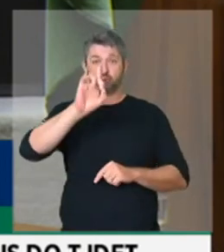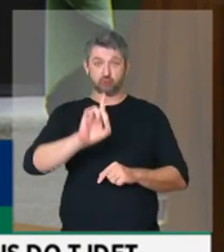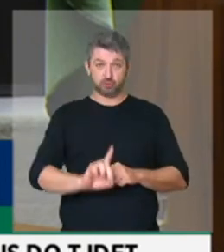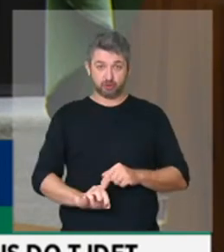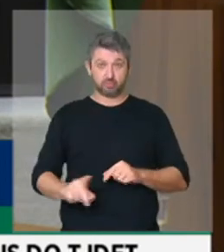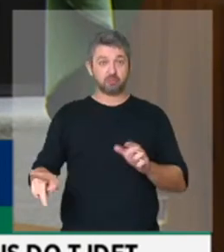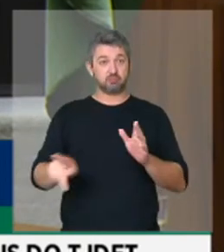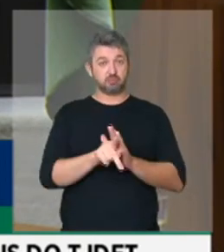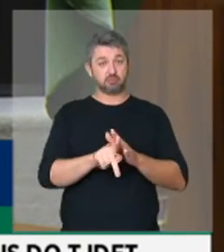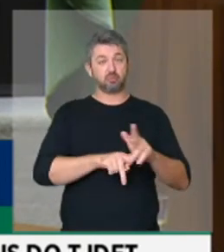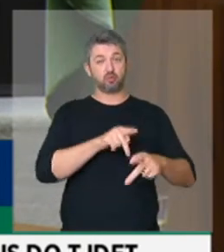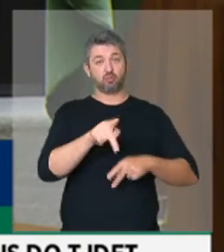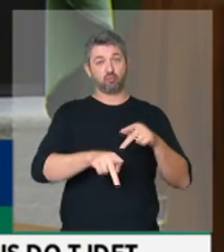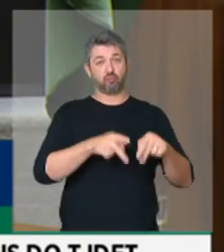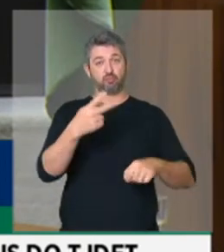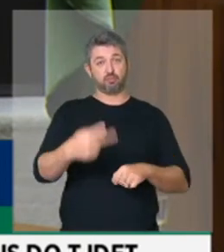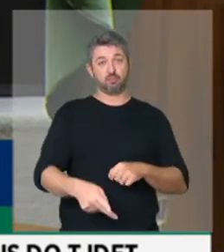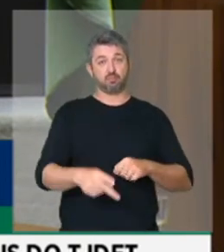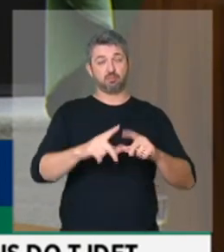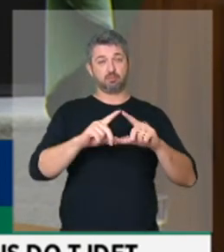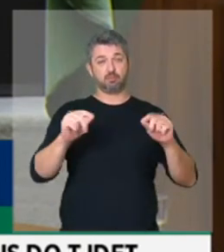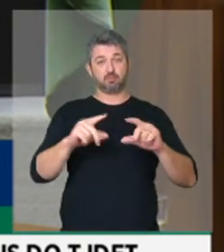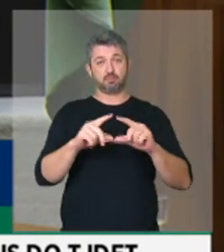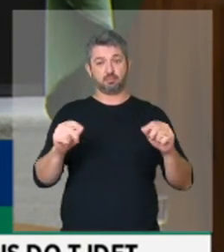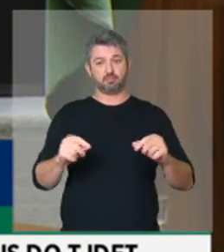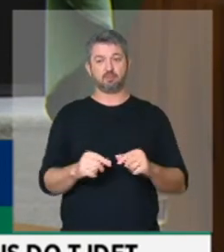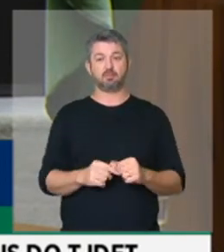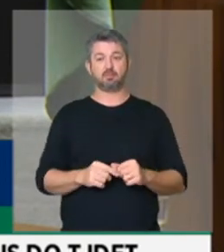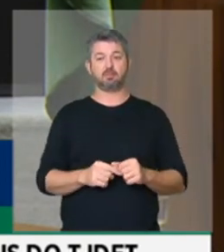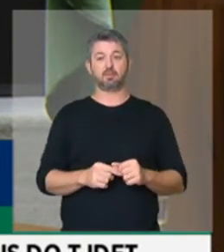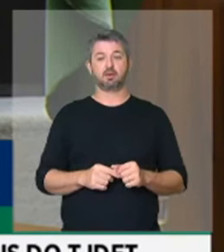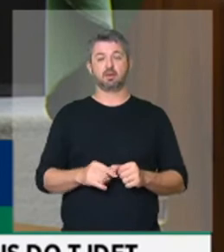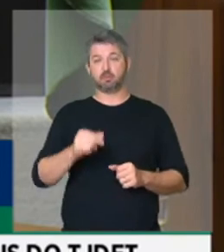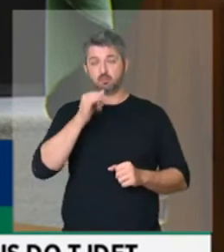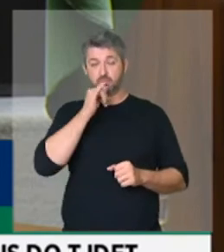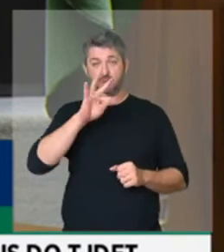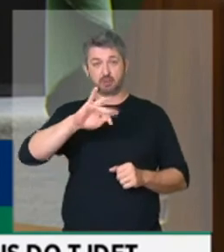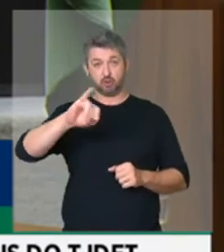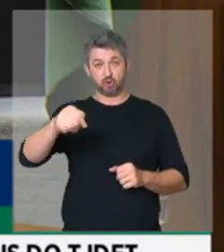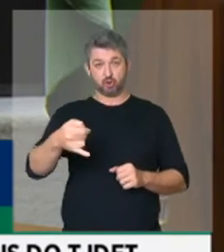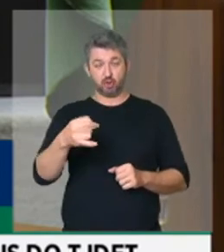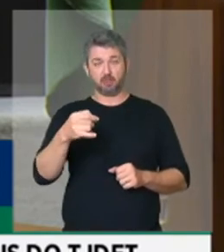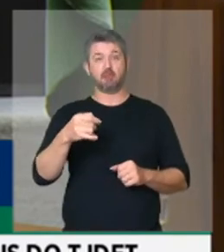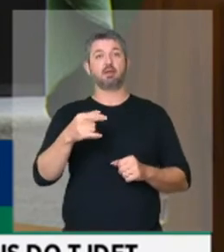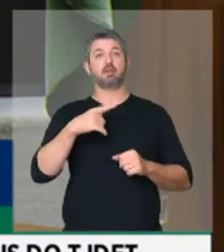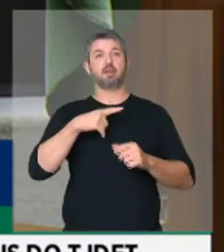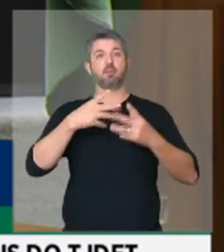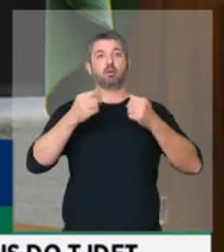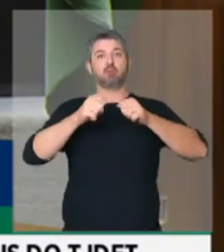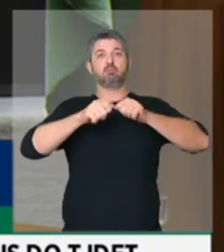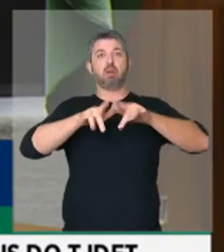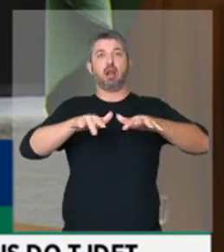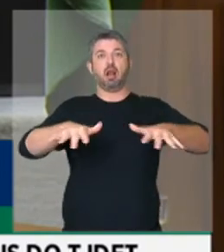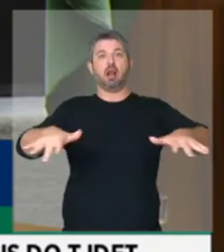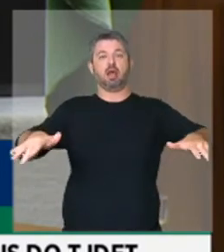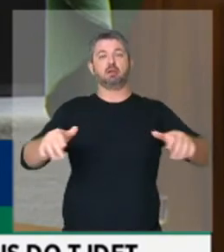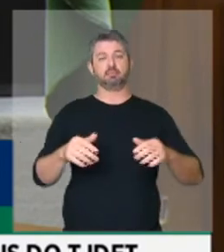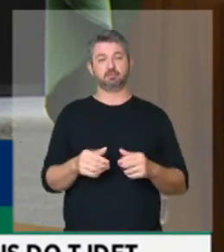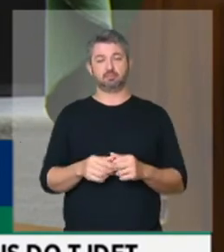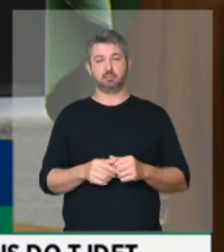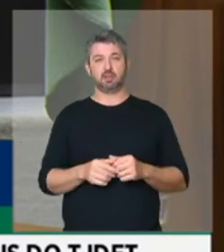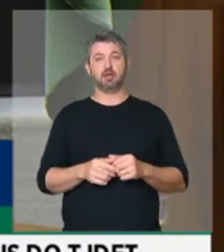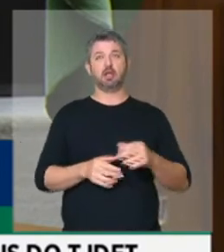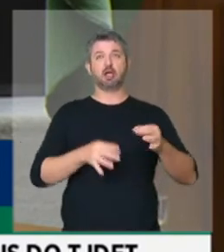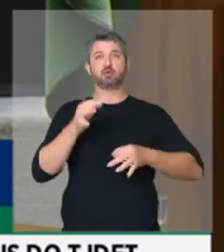da população aqui do Distrito Federal. Nós temos um Tribunal de Justiça que tem muita capilaridade, um Tribunal de Justiça que